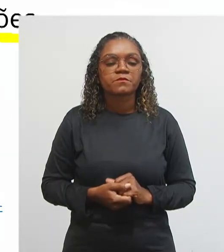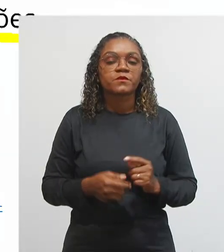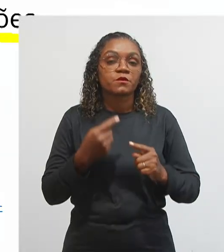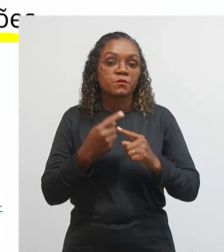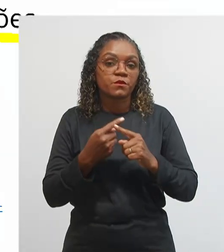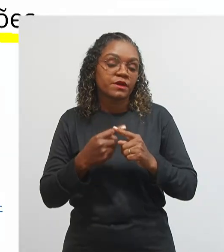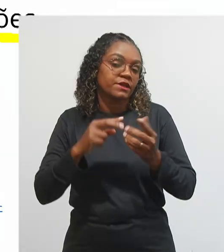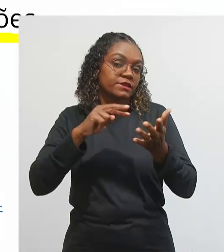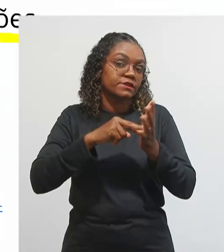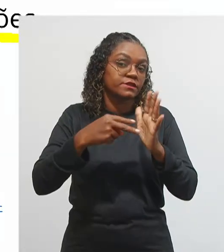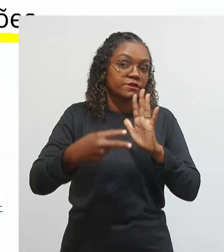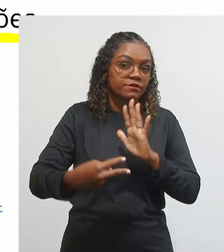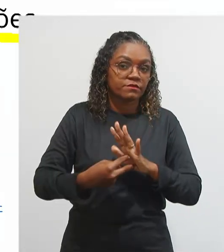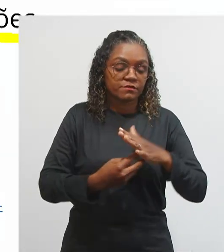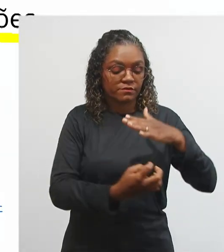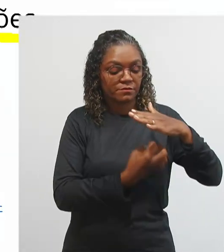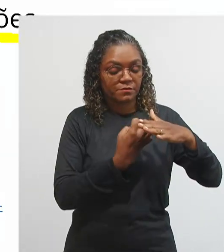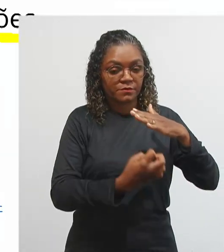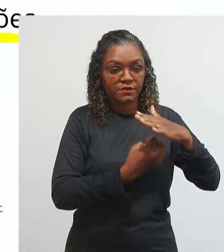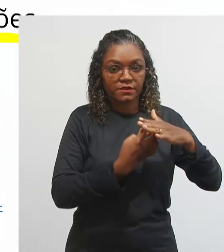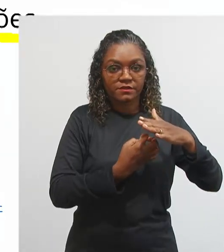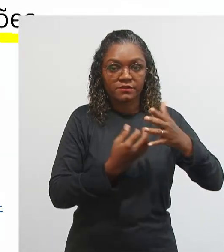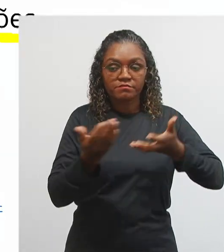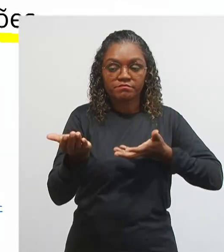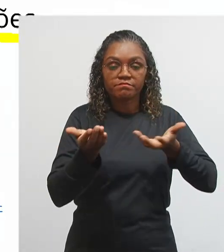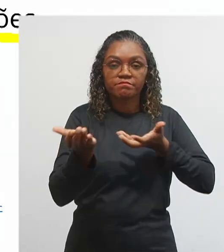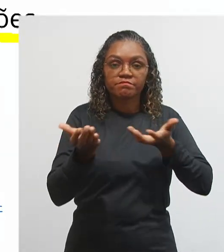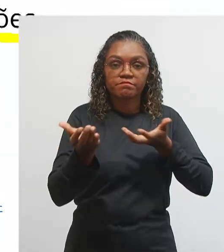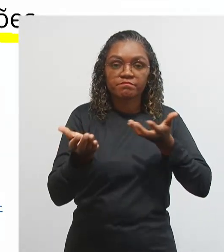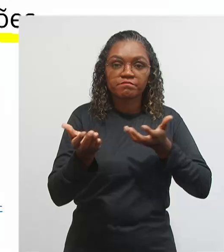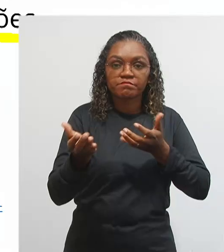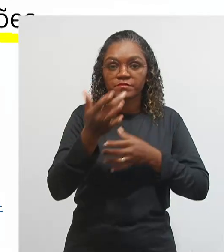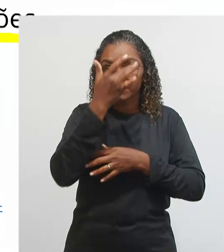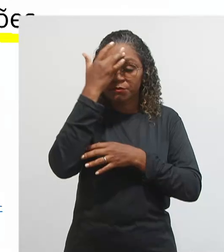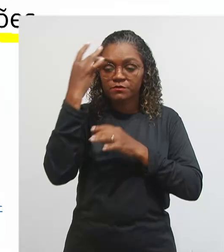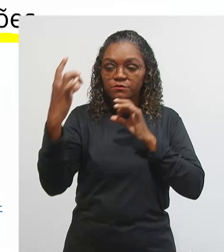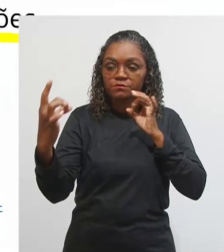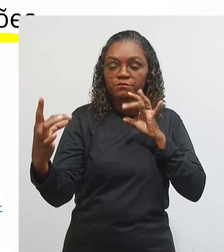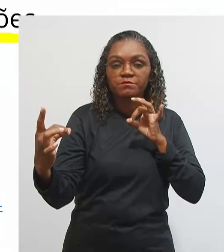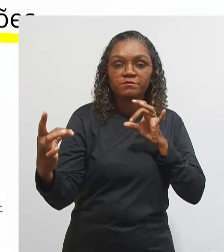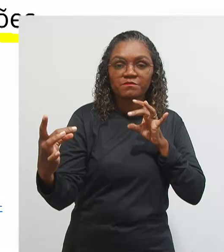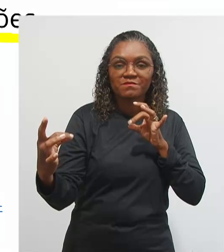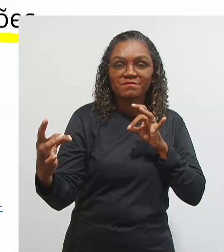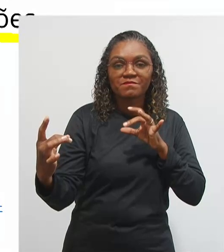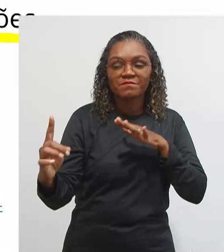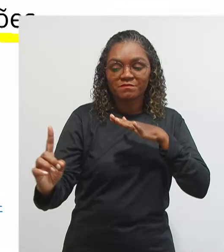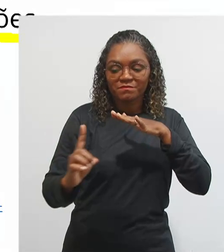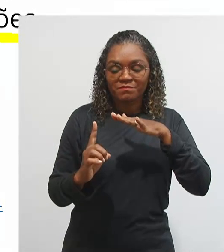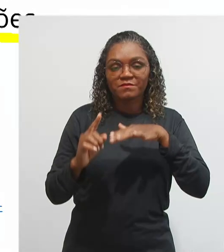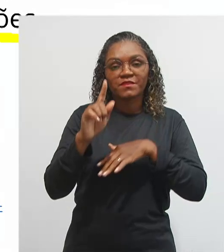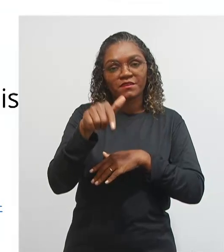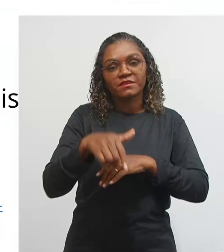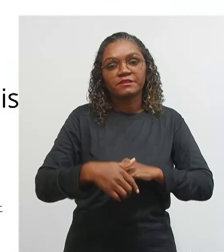então, como a empresa interage com o cliente e o ambiente onde isso ocorre.